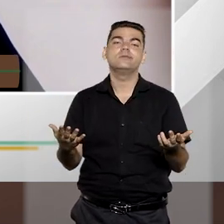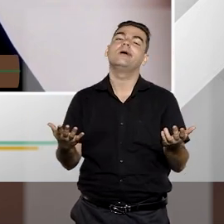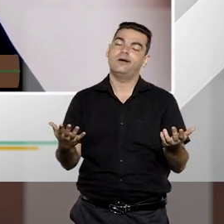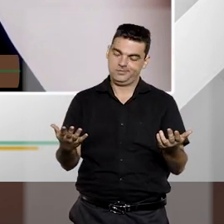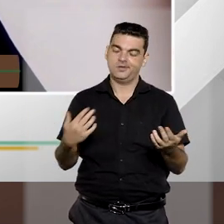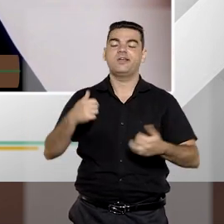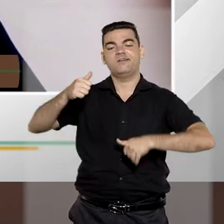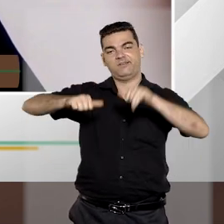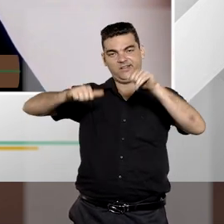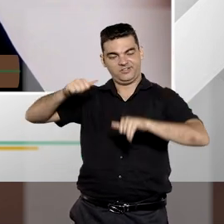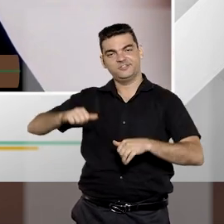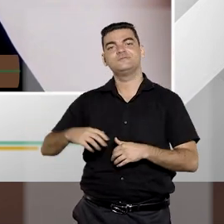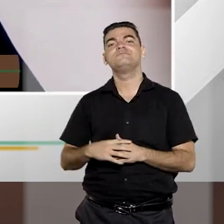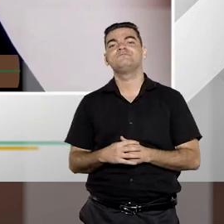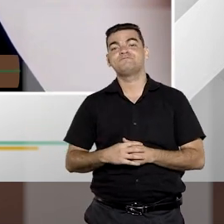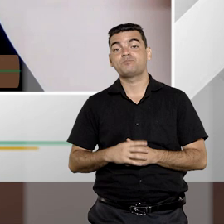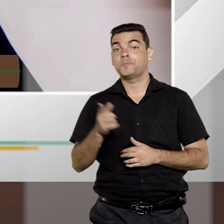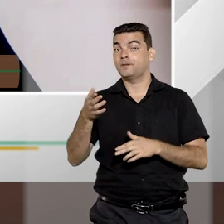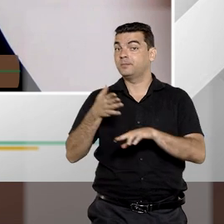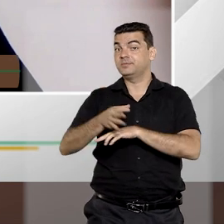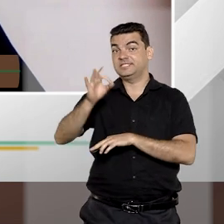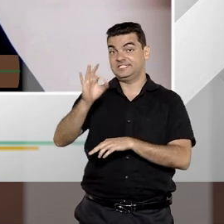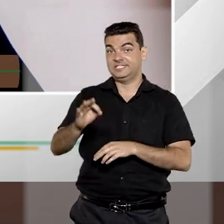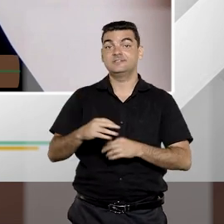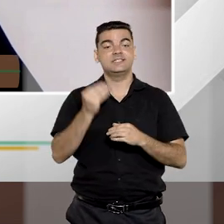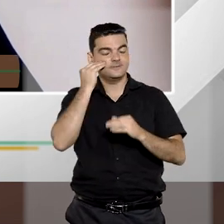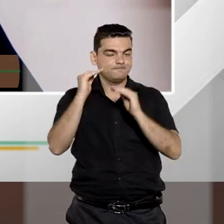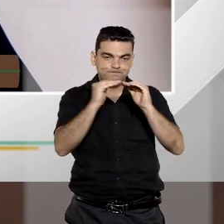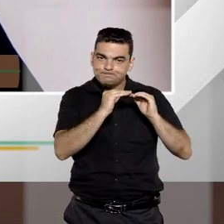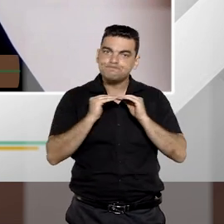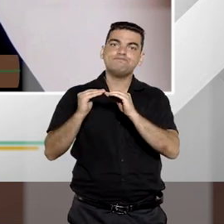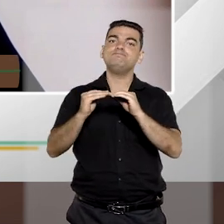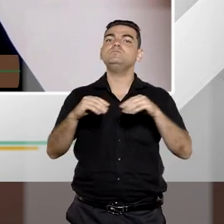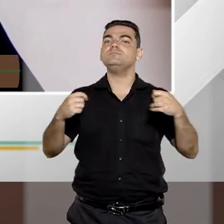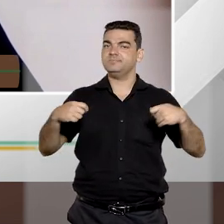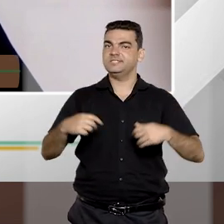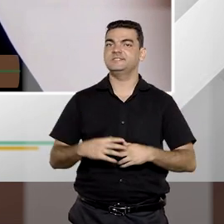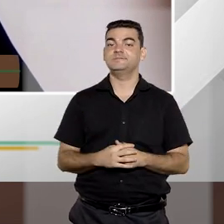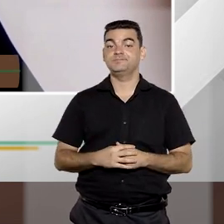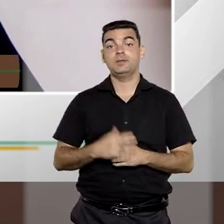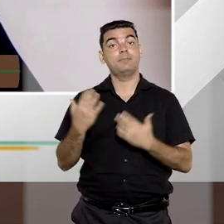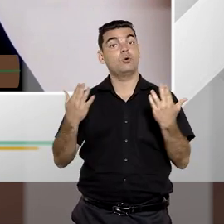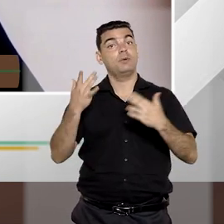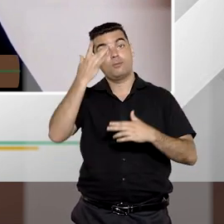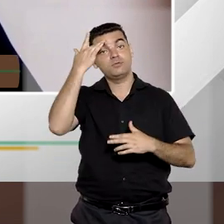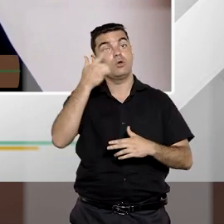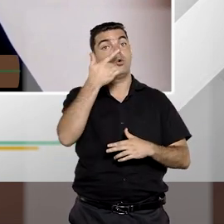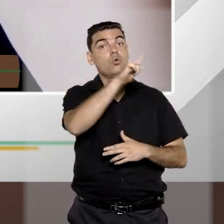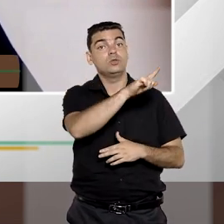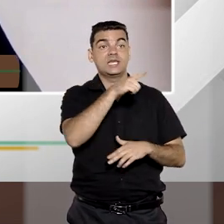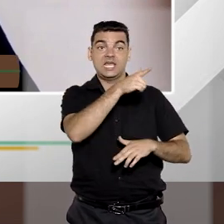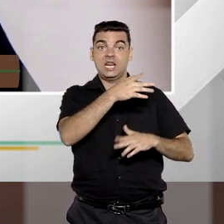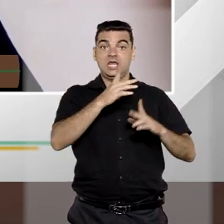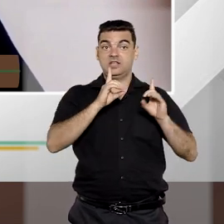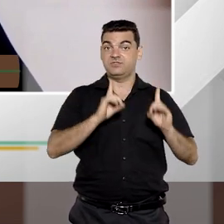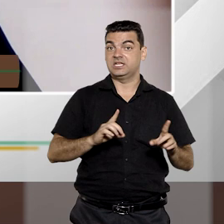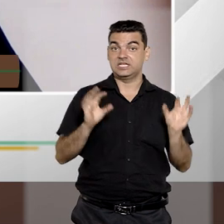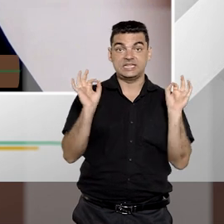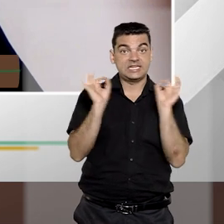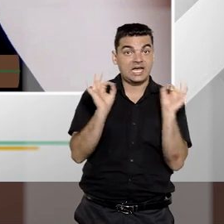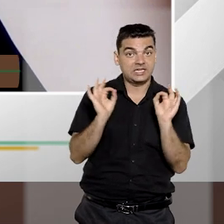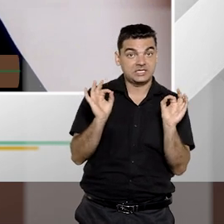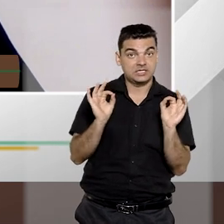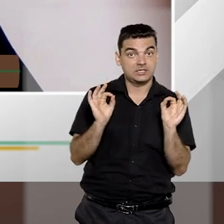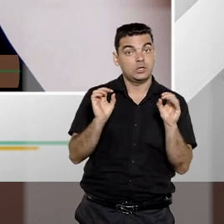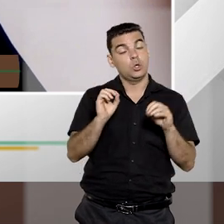então que eles possam participar de maneira igualitária com quem não tem qualquer tipo de deficiência ou que não tem aquele